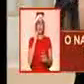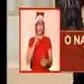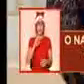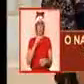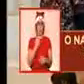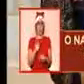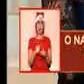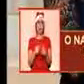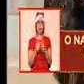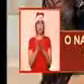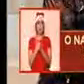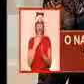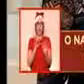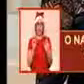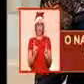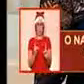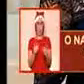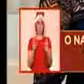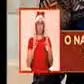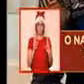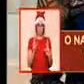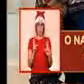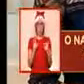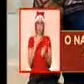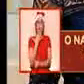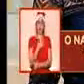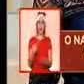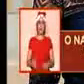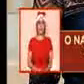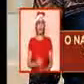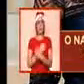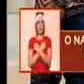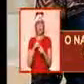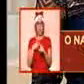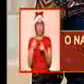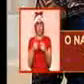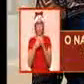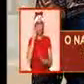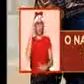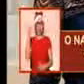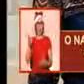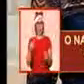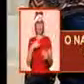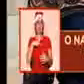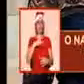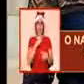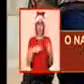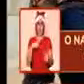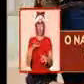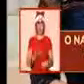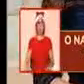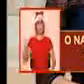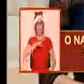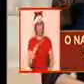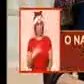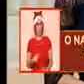para o Miguel e para os filhos todos. Olha, aproveito também o ensejo para desejar um bom Natal e um grande ano a todos os imigrantes e de lusodescendentes também, espalhados pelo